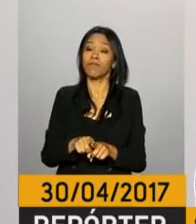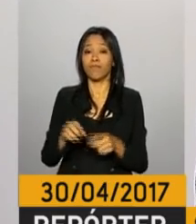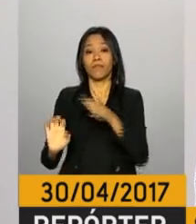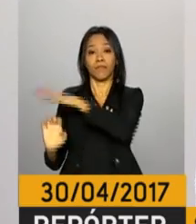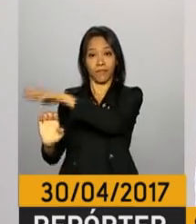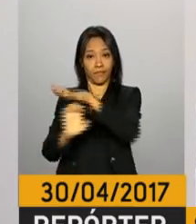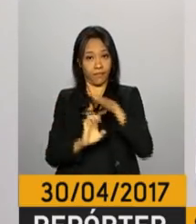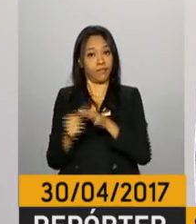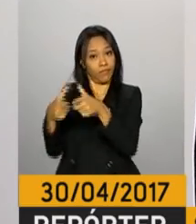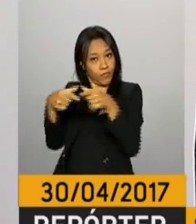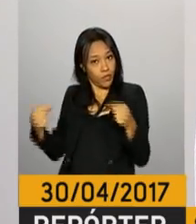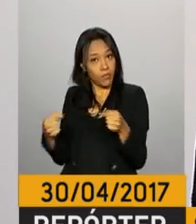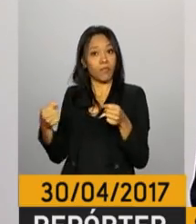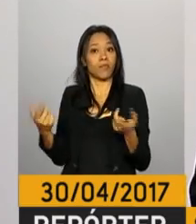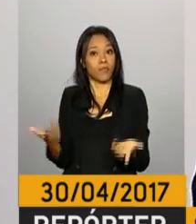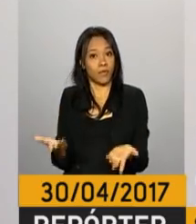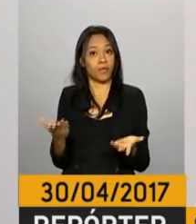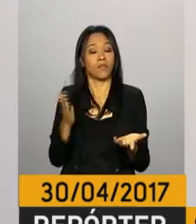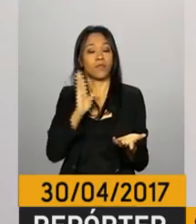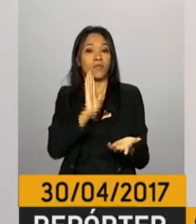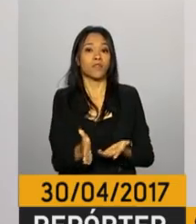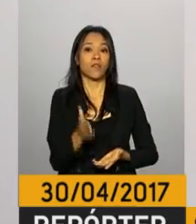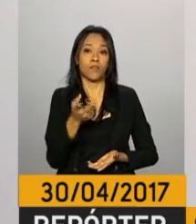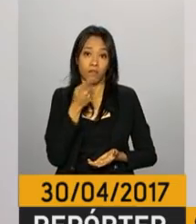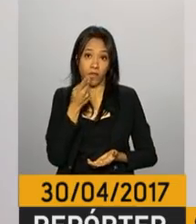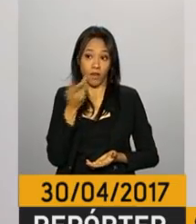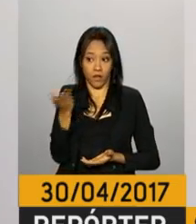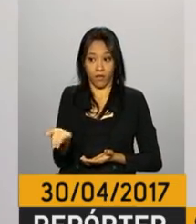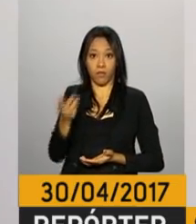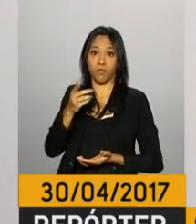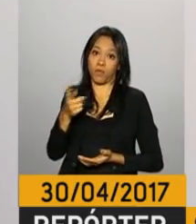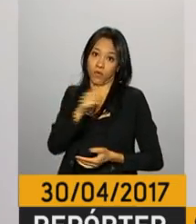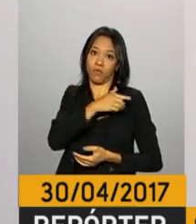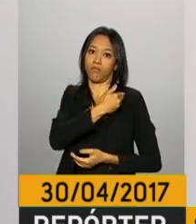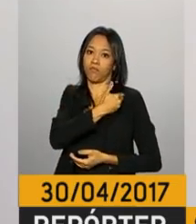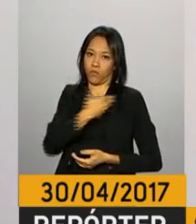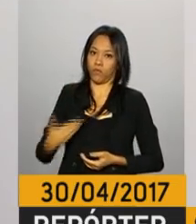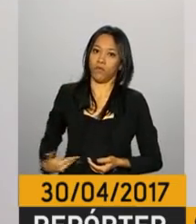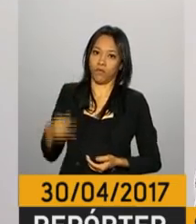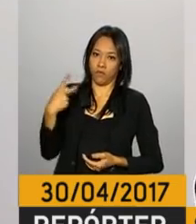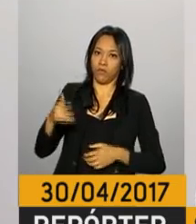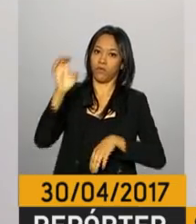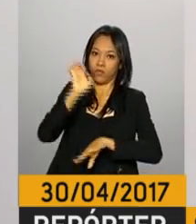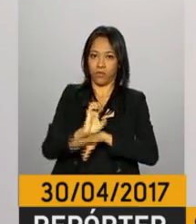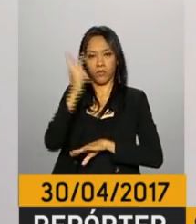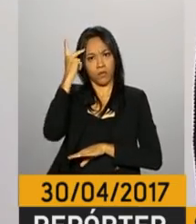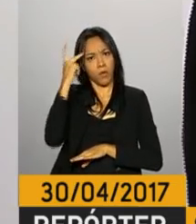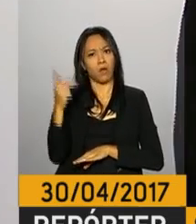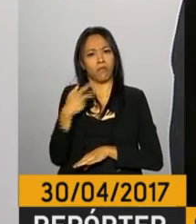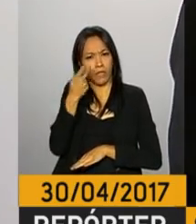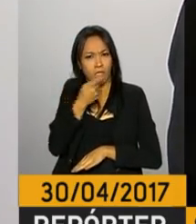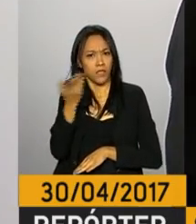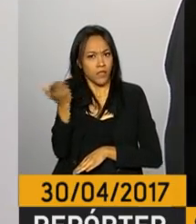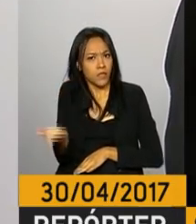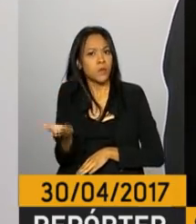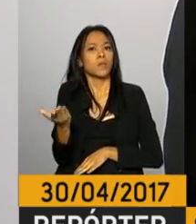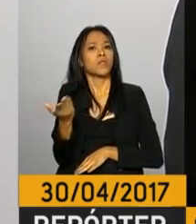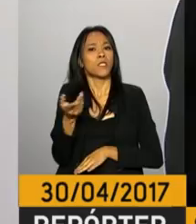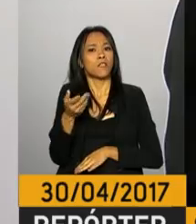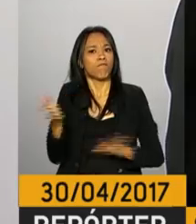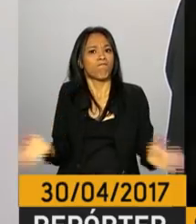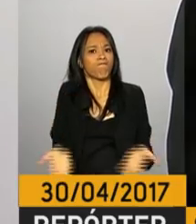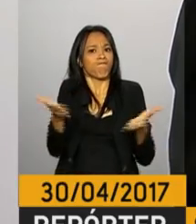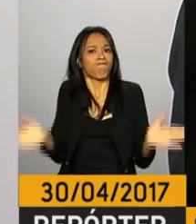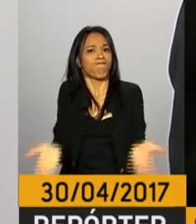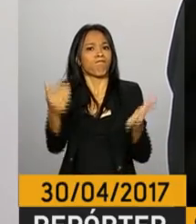investidores japoneses, como mencionou o governador Geraldo Alckmin, já vem aplicando intensamente no nosso país. É